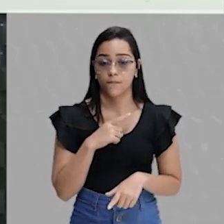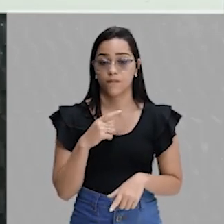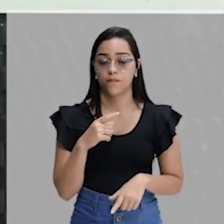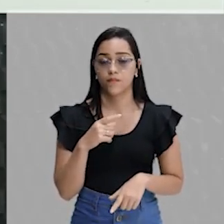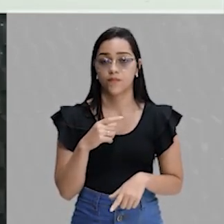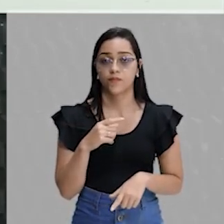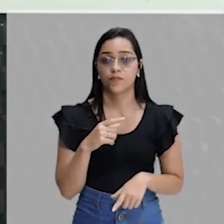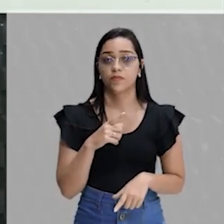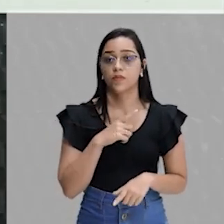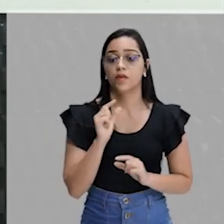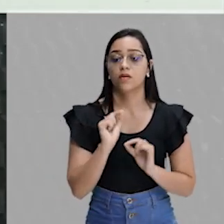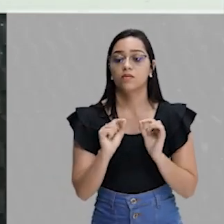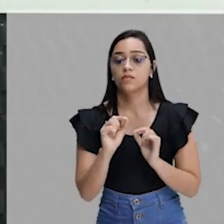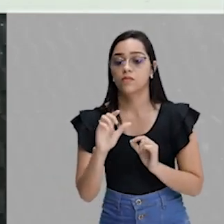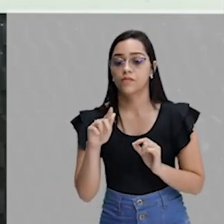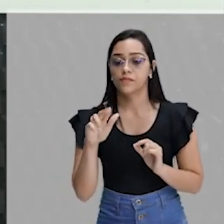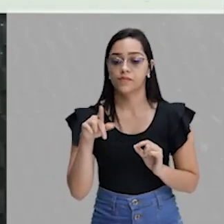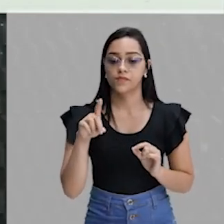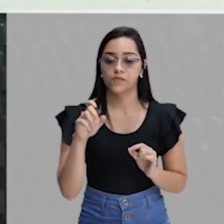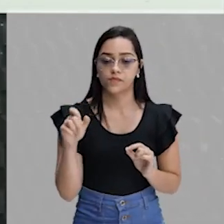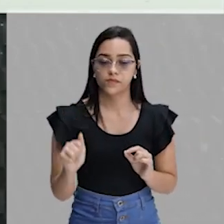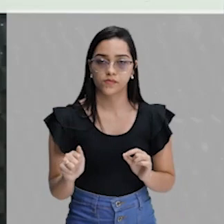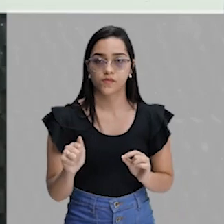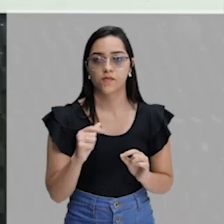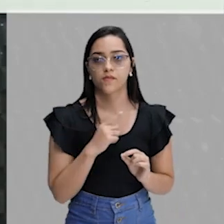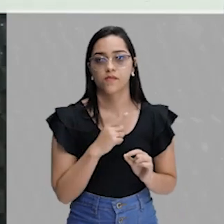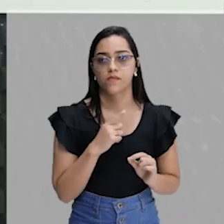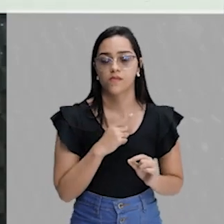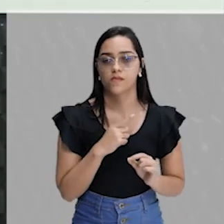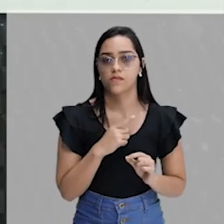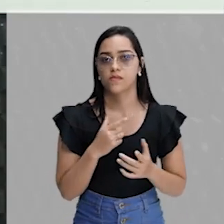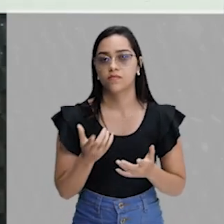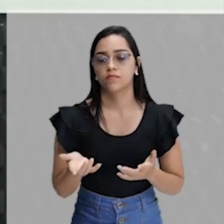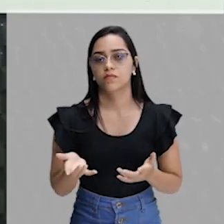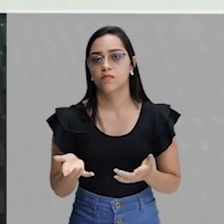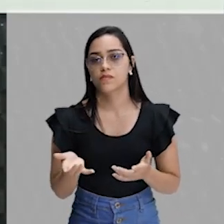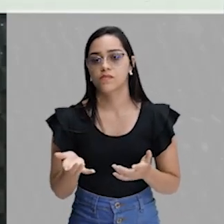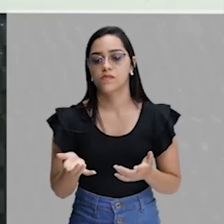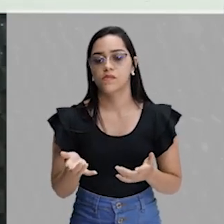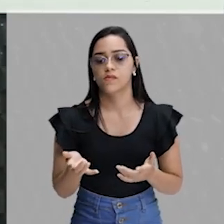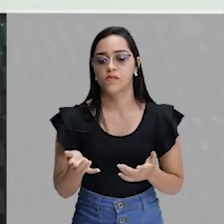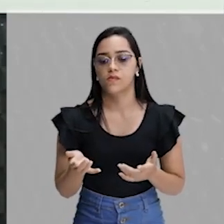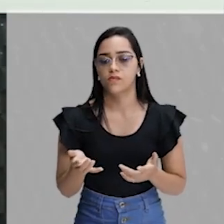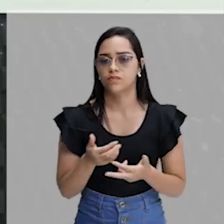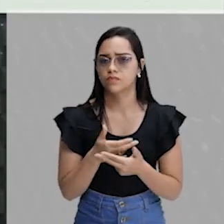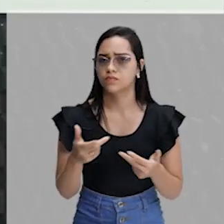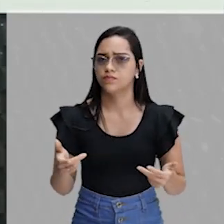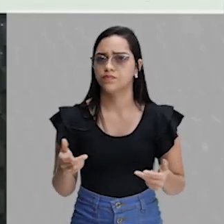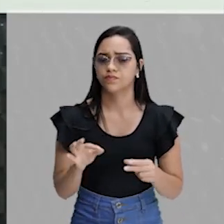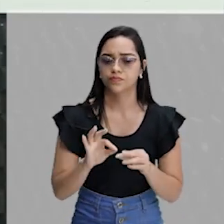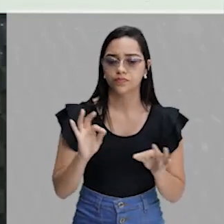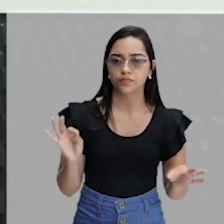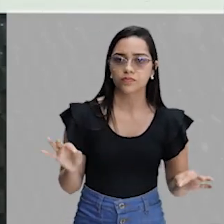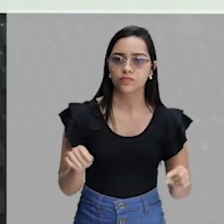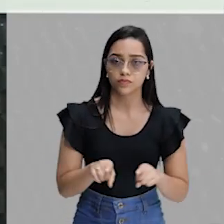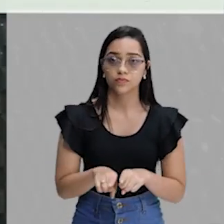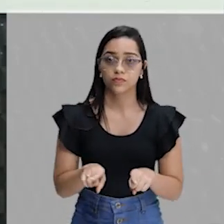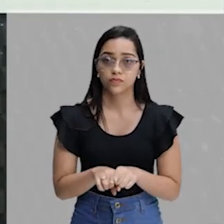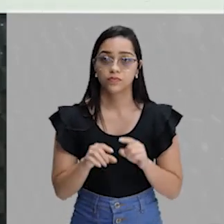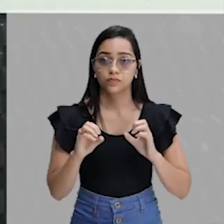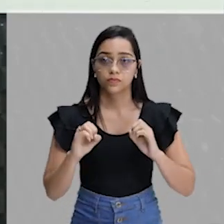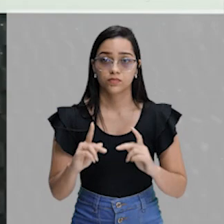certo? Vai ter aí grandezas, não é, de quilo-massa, 1 metro de distância, tá